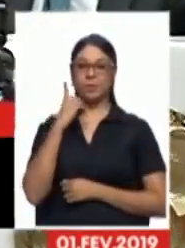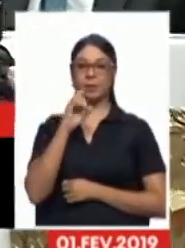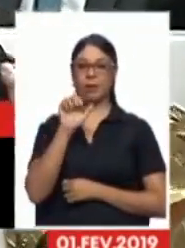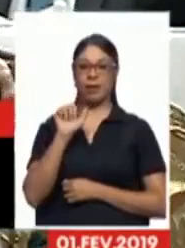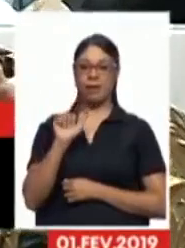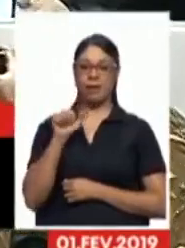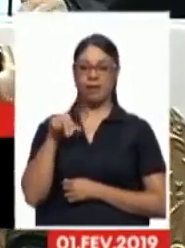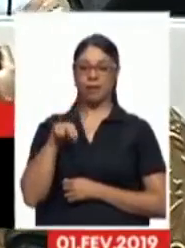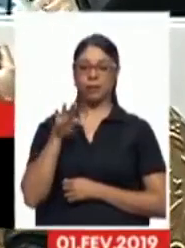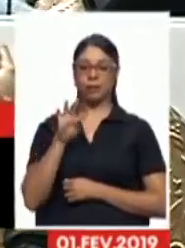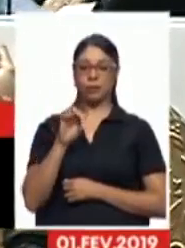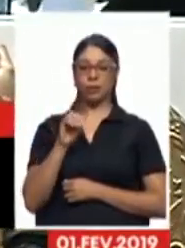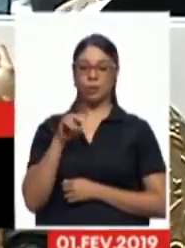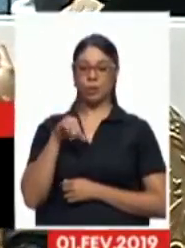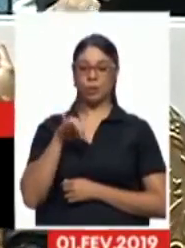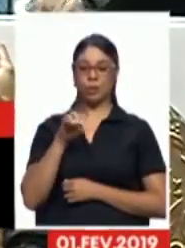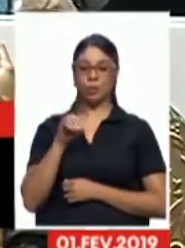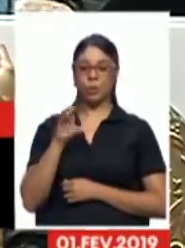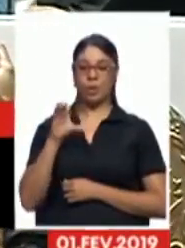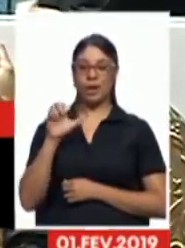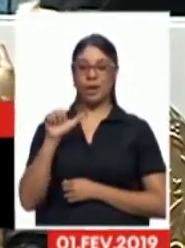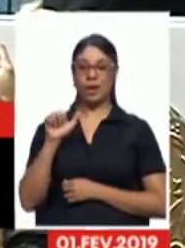Antônio Carlos Arantes.